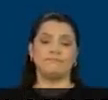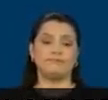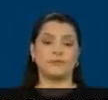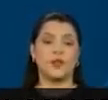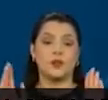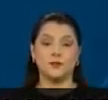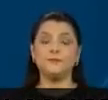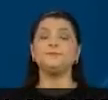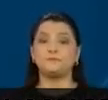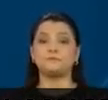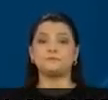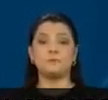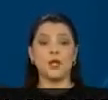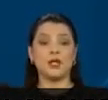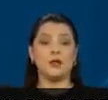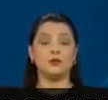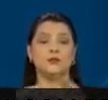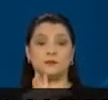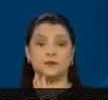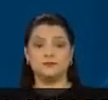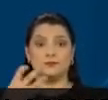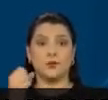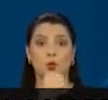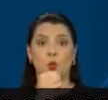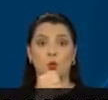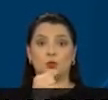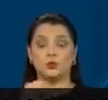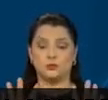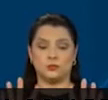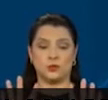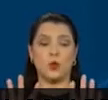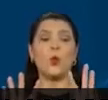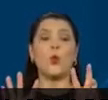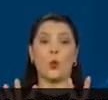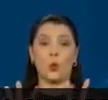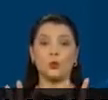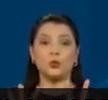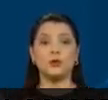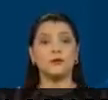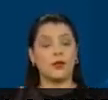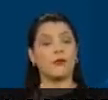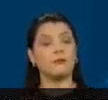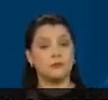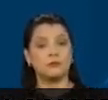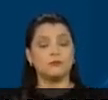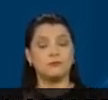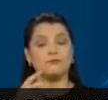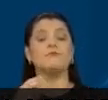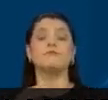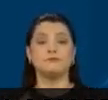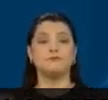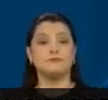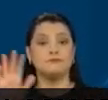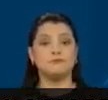feita pelo mercado livre oito em cada dez brasileiros planejam gastar mais nessa edição da black friday e mais de